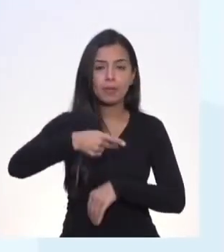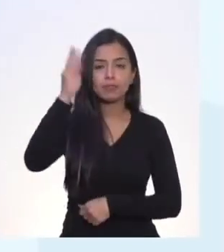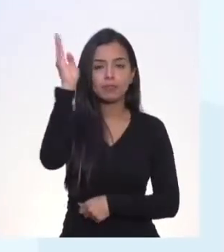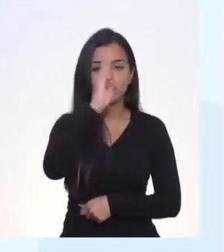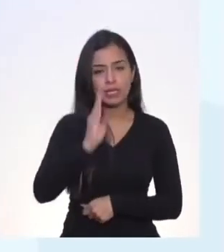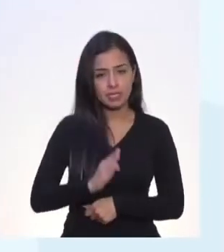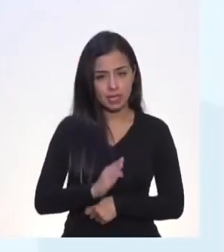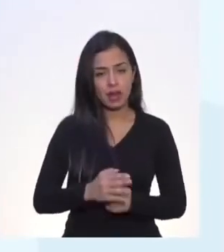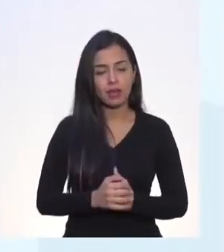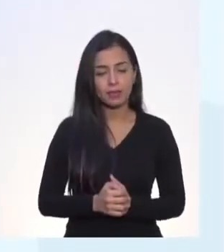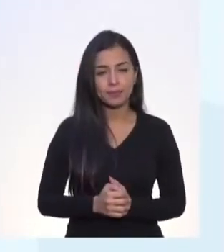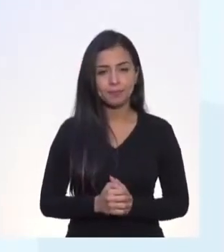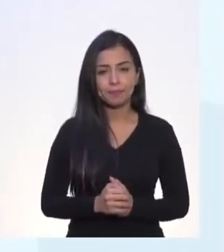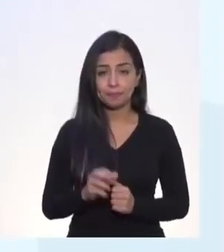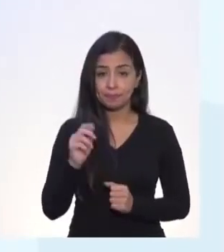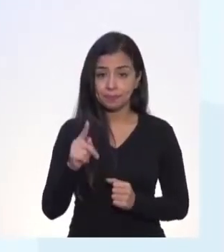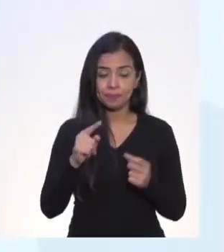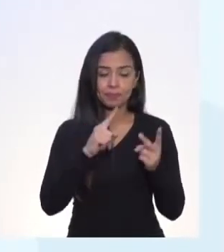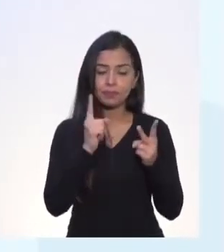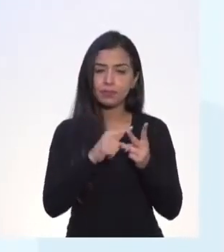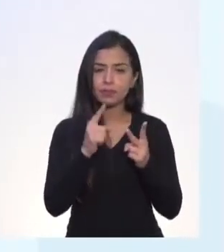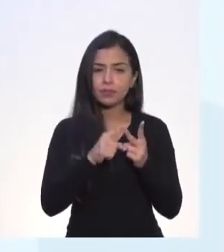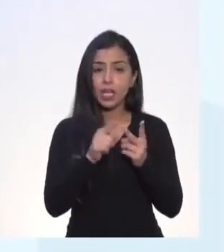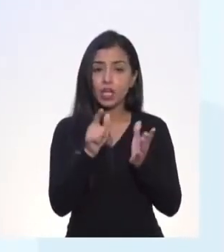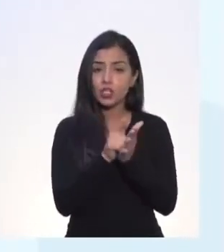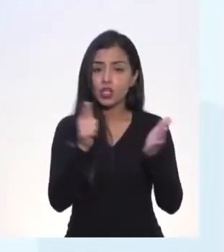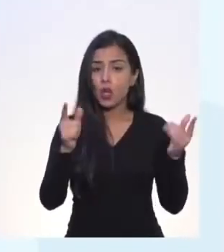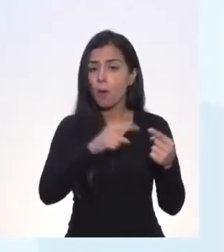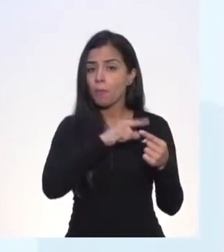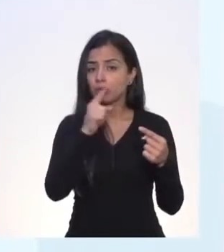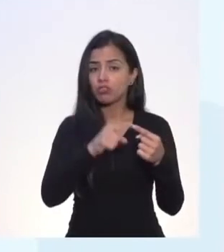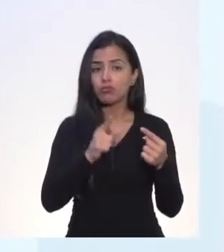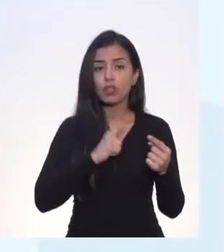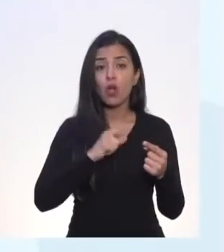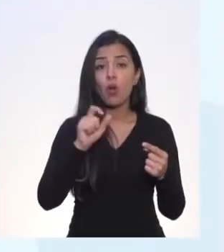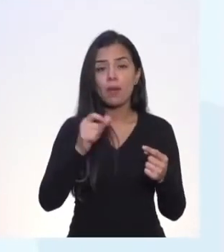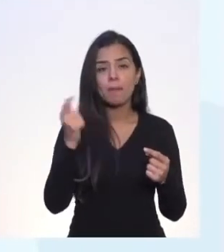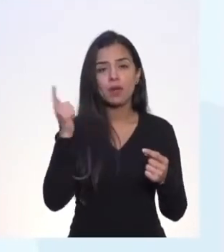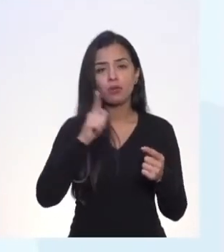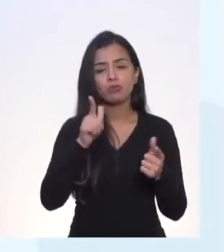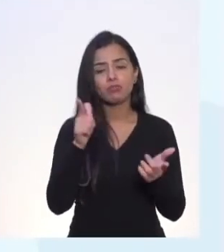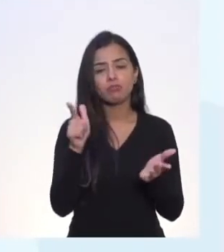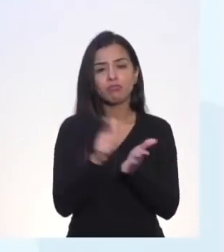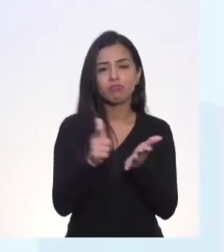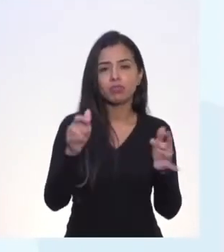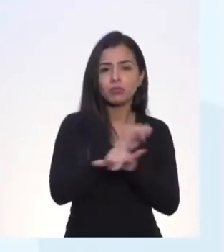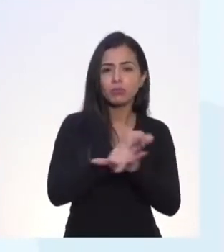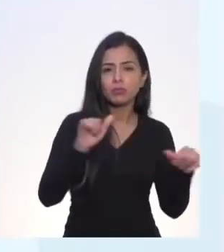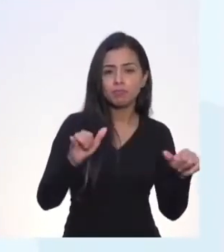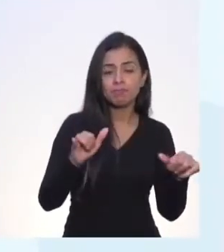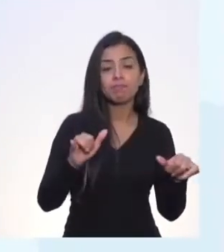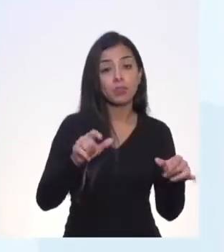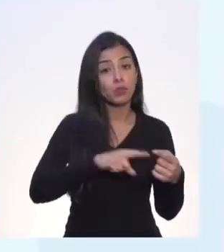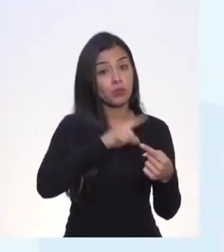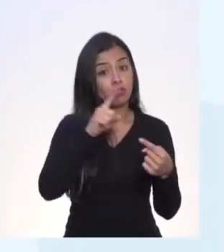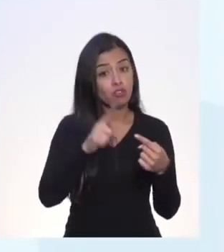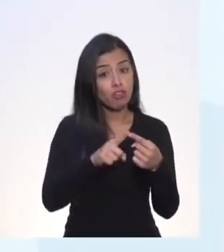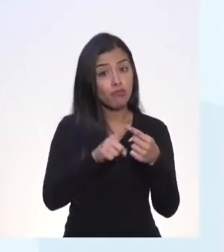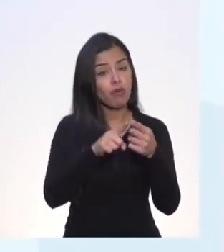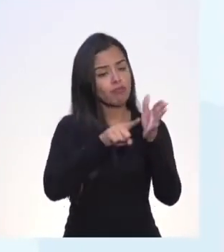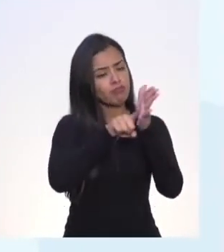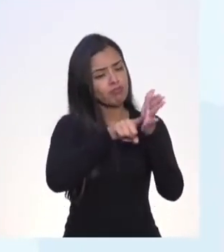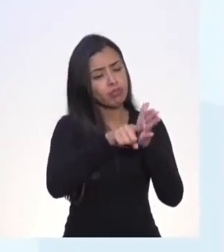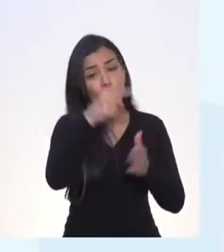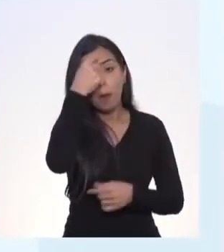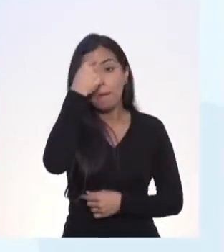né? E qual o objetivo desse jornal publicar essa entrevista? O jornal tem como objetivo expressar o perfil da jovem, né, que pode se